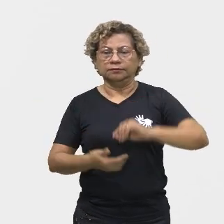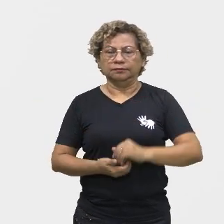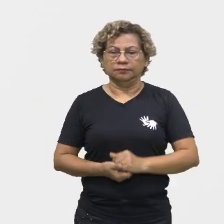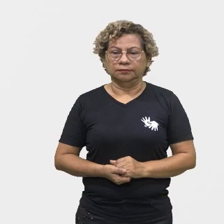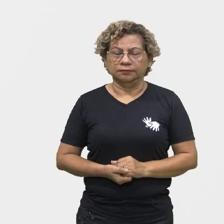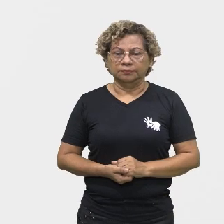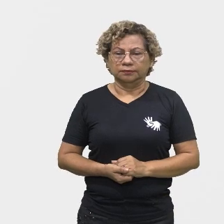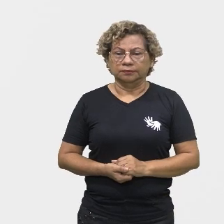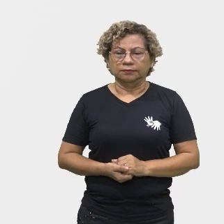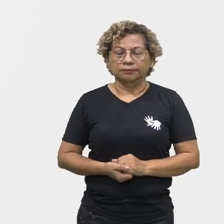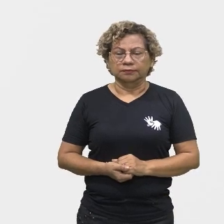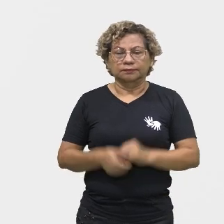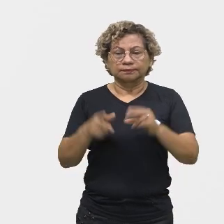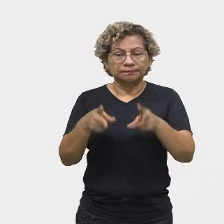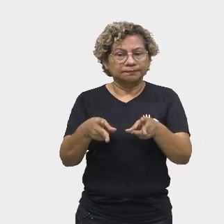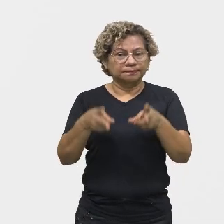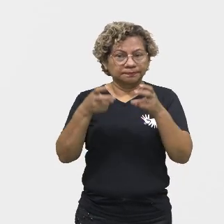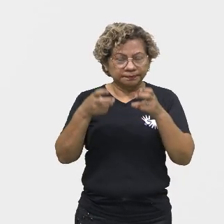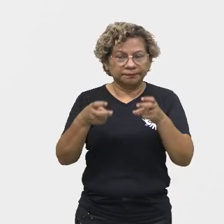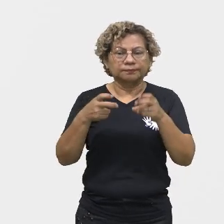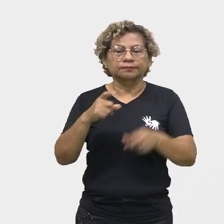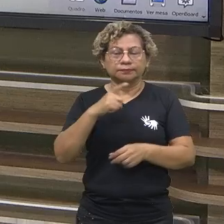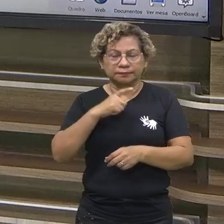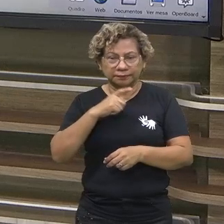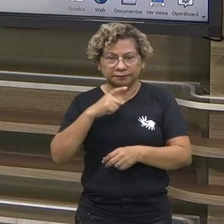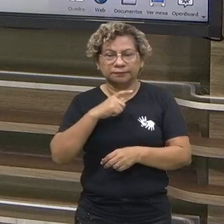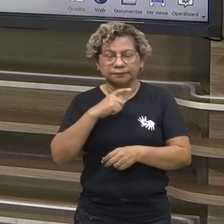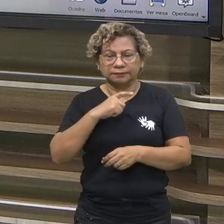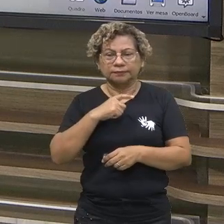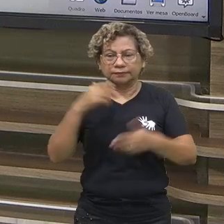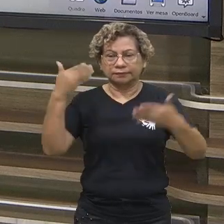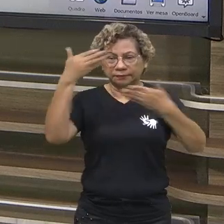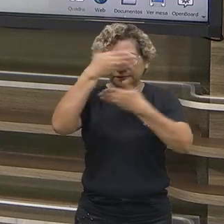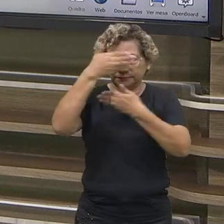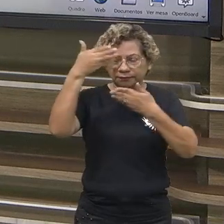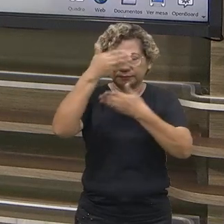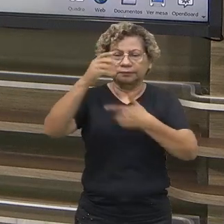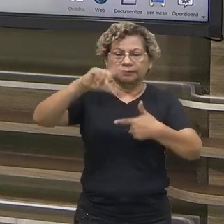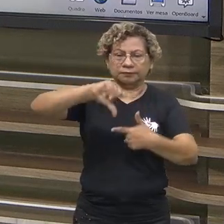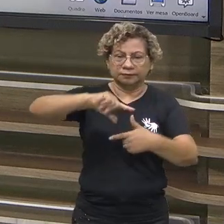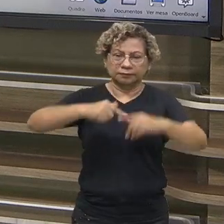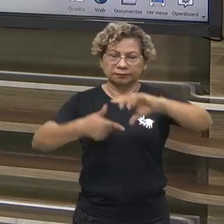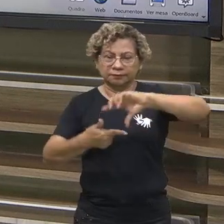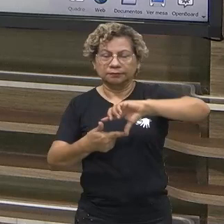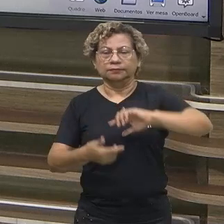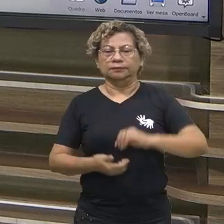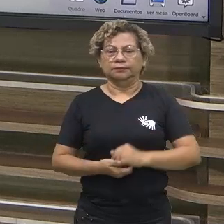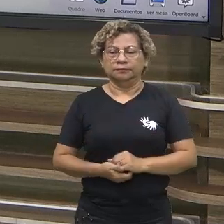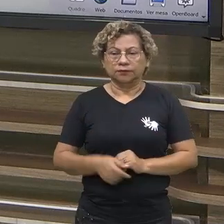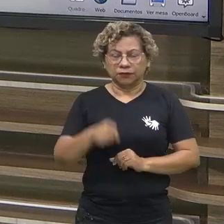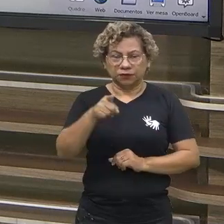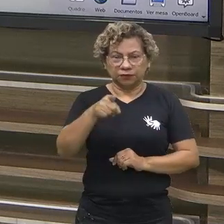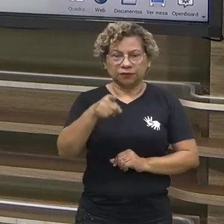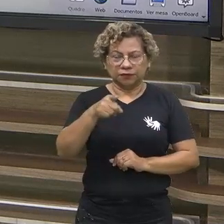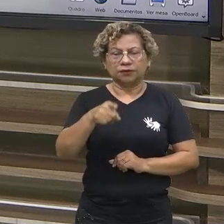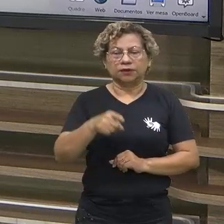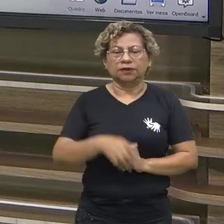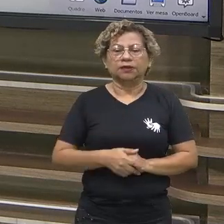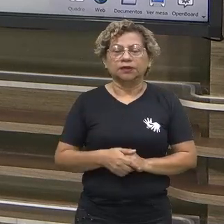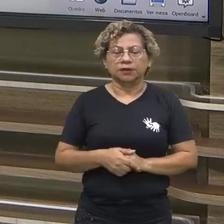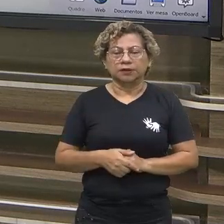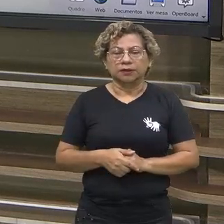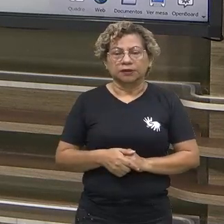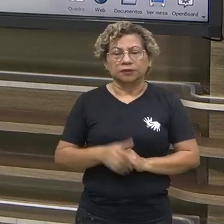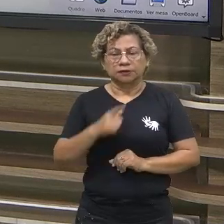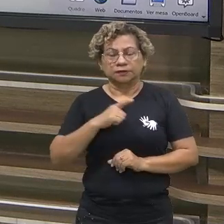a gente consegue perceber a presença das formas geométricas. Quando vocês tiverem uma folguinha, dá um Google,